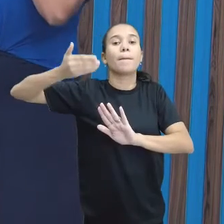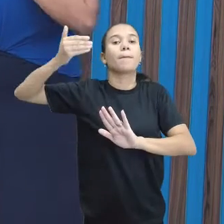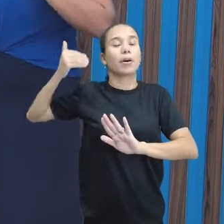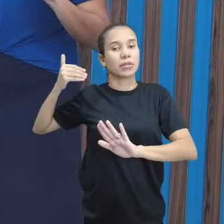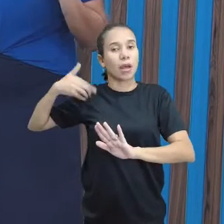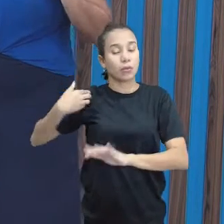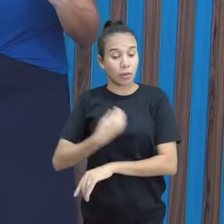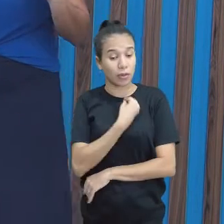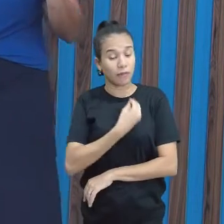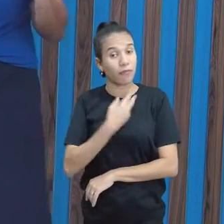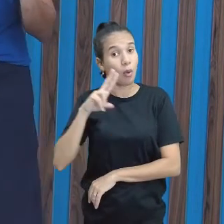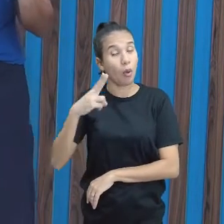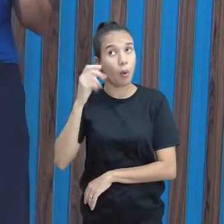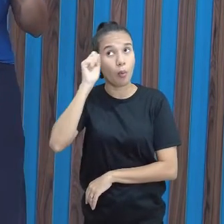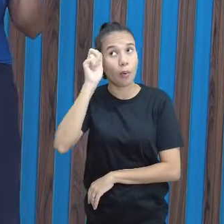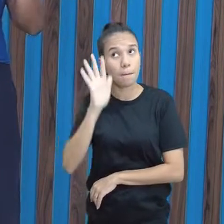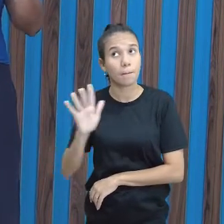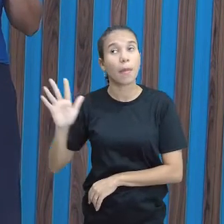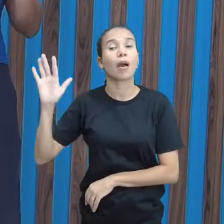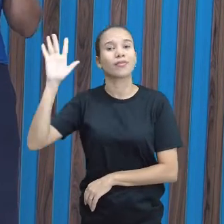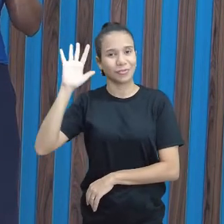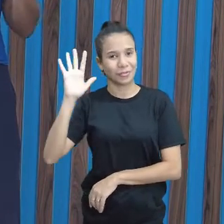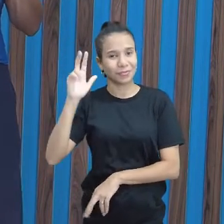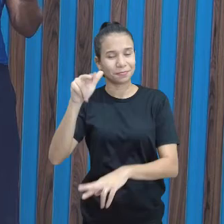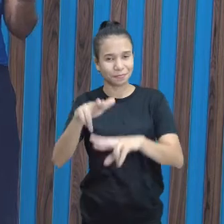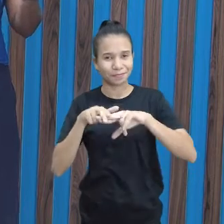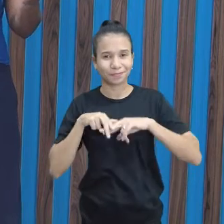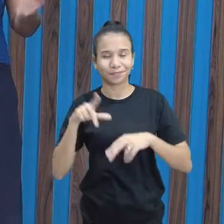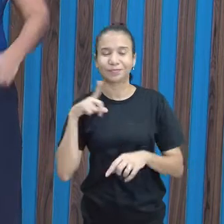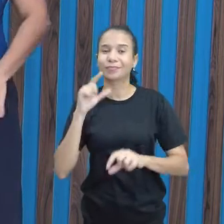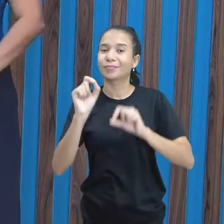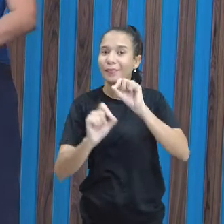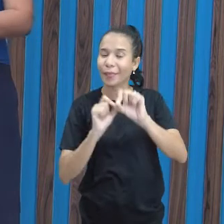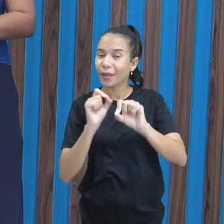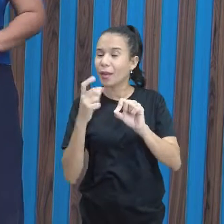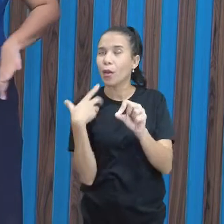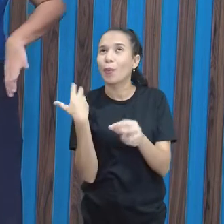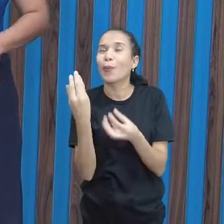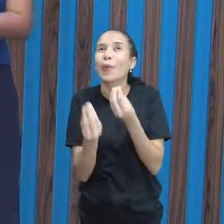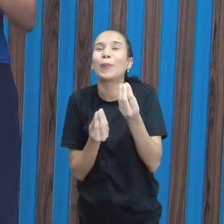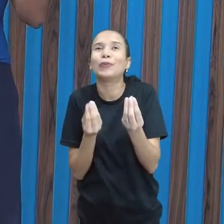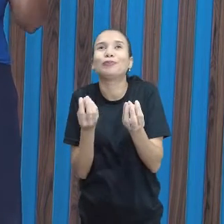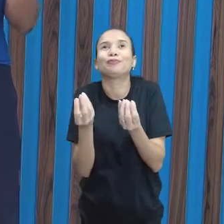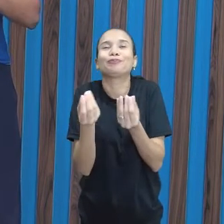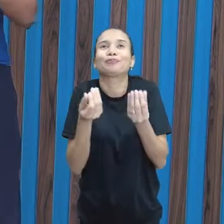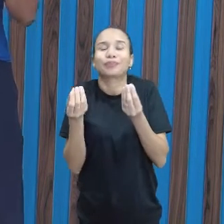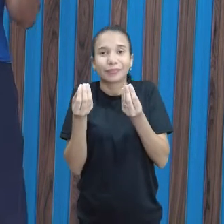ou imaginado. Então, veja, aqui a gente vai ter o quê? Essa